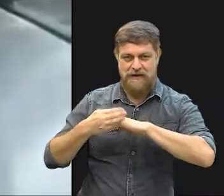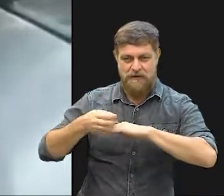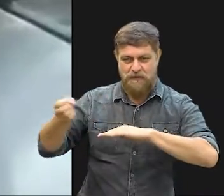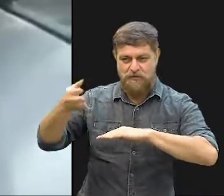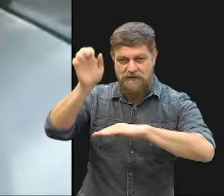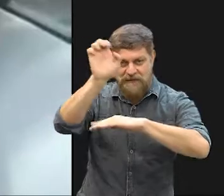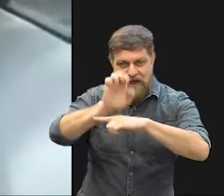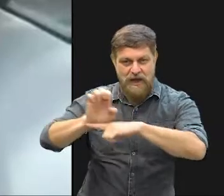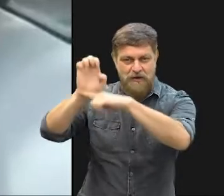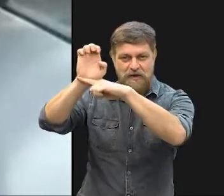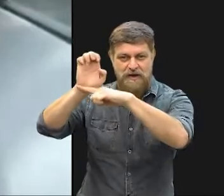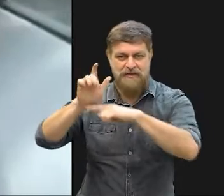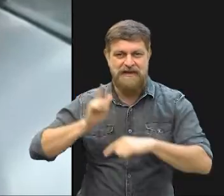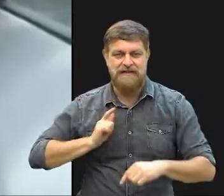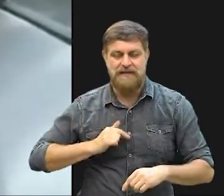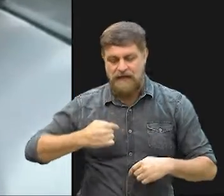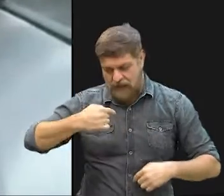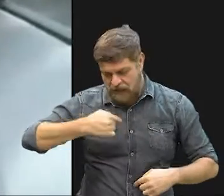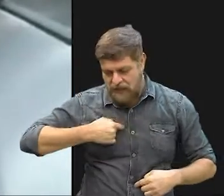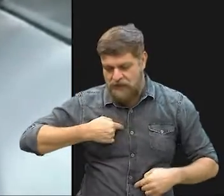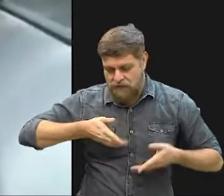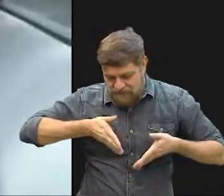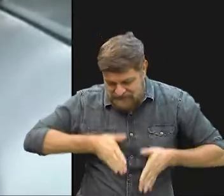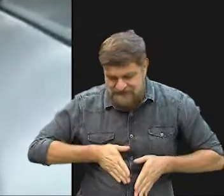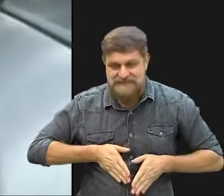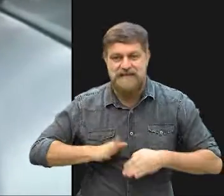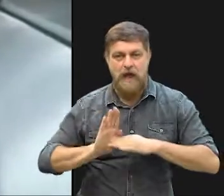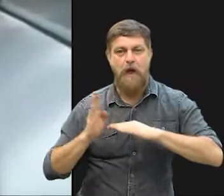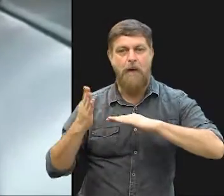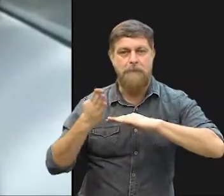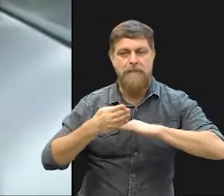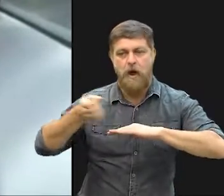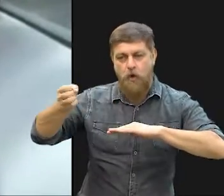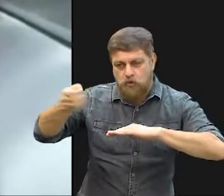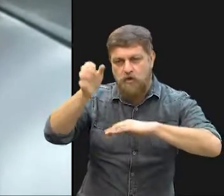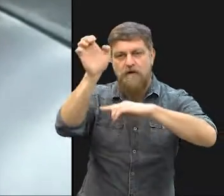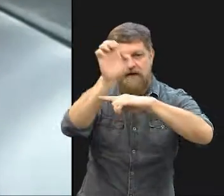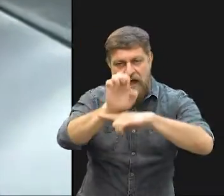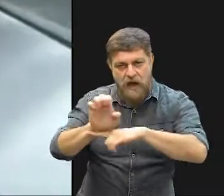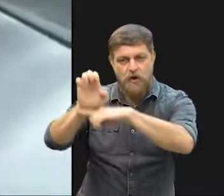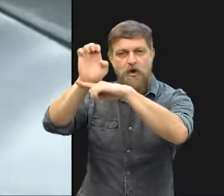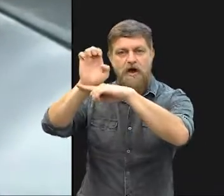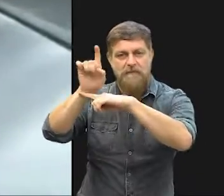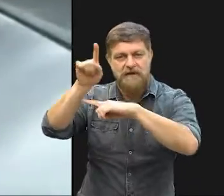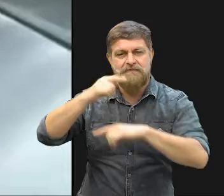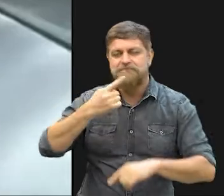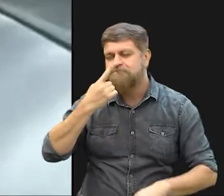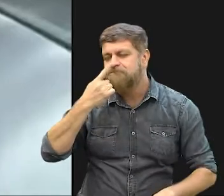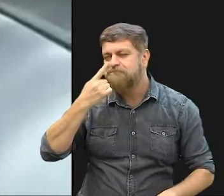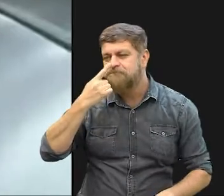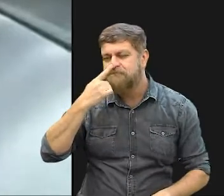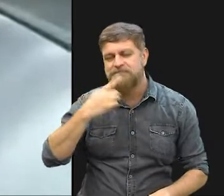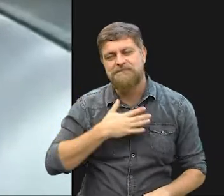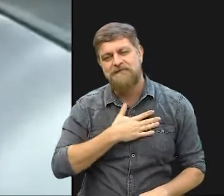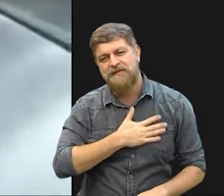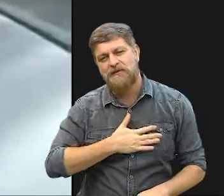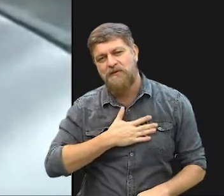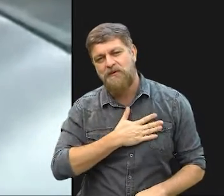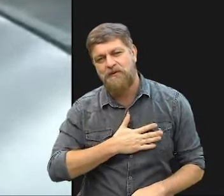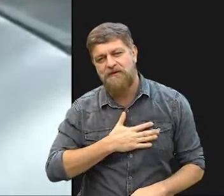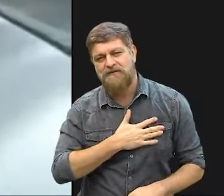Nova Europa, porque o pessoal fala assim, eu sou do Parque Prato. Não, eu sou do Nova Europa mesmo, gosto ali do meu